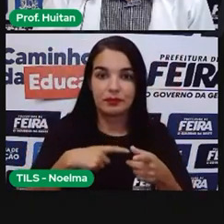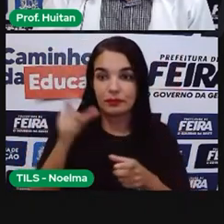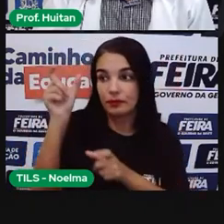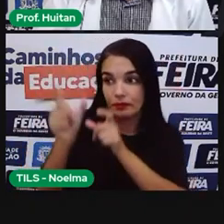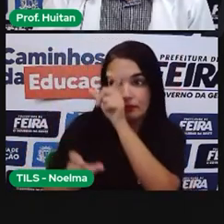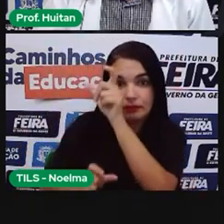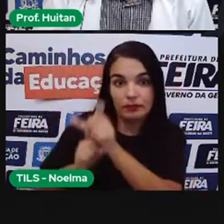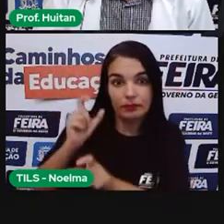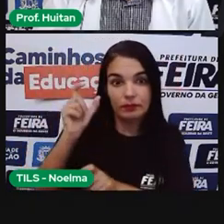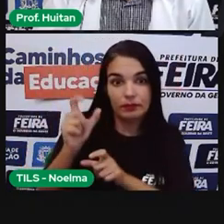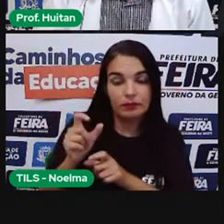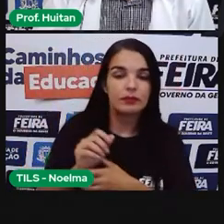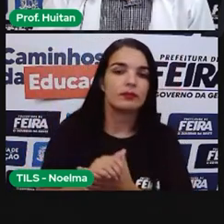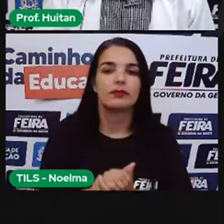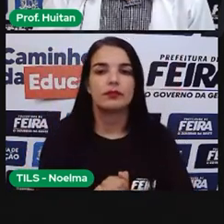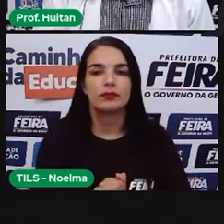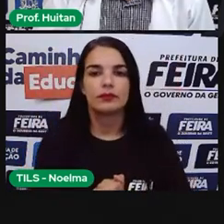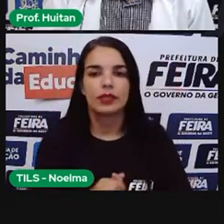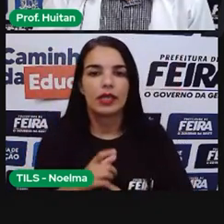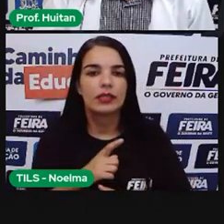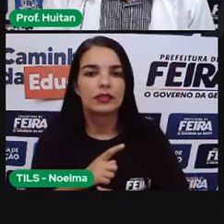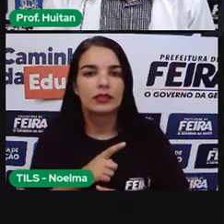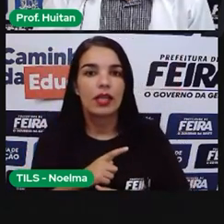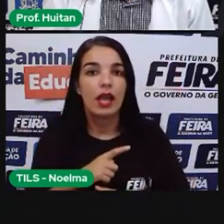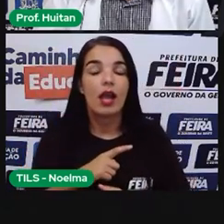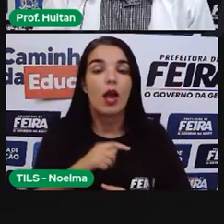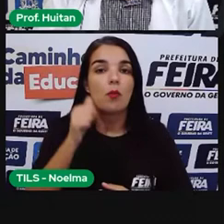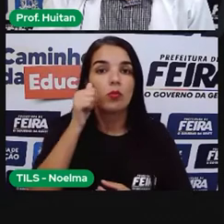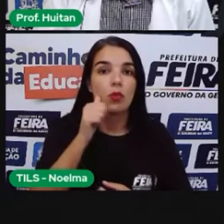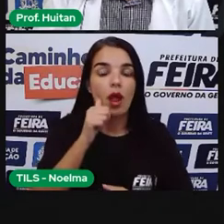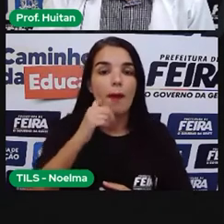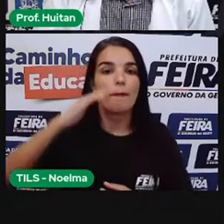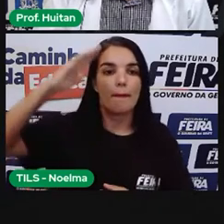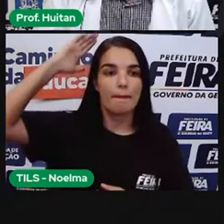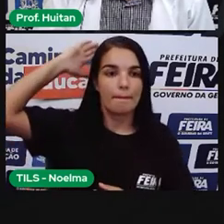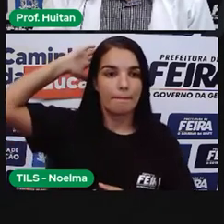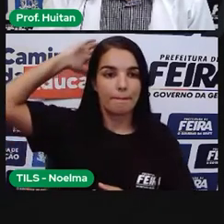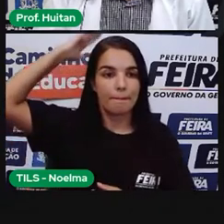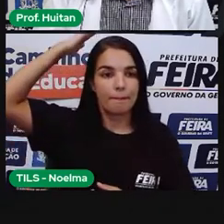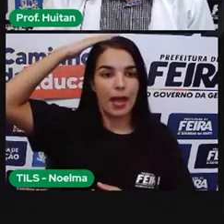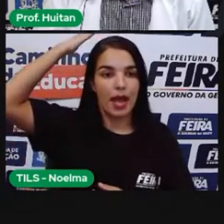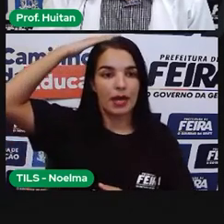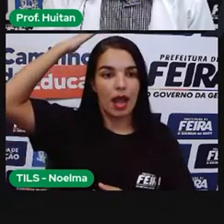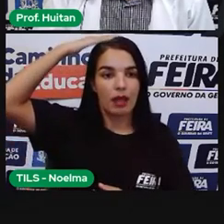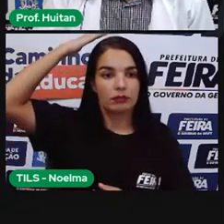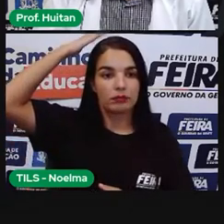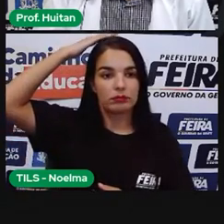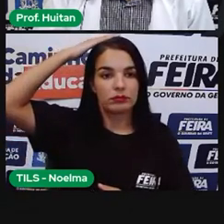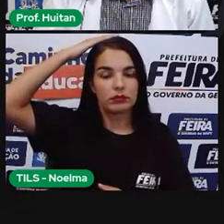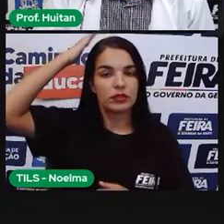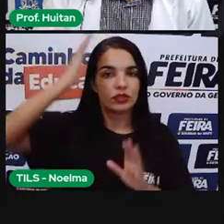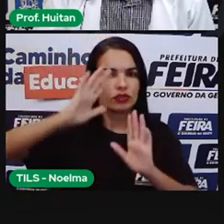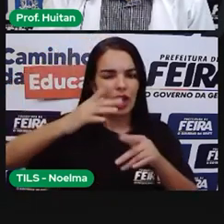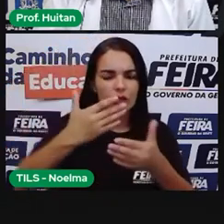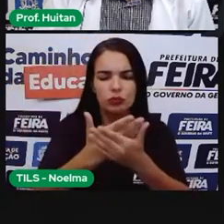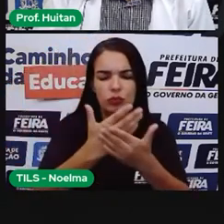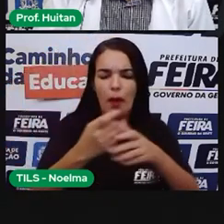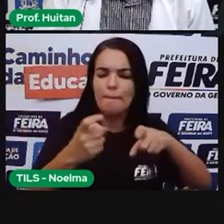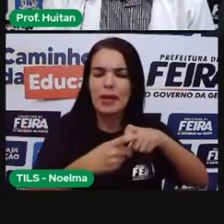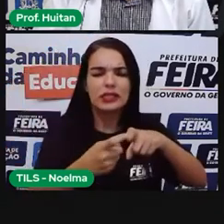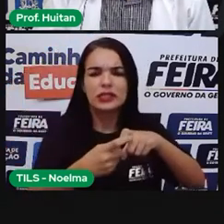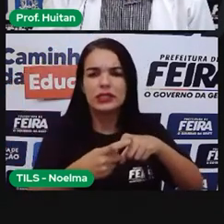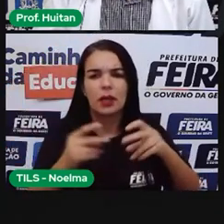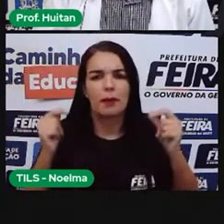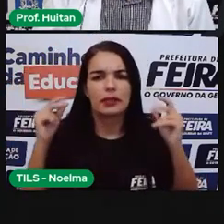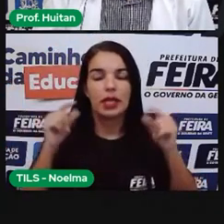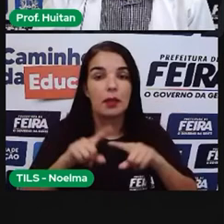Pinheiro, ela é uma cantora paraense. Chegou a estudar medicina, mas desistiu pela